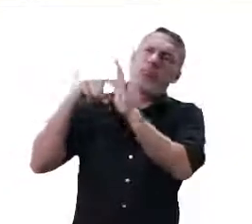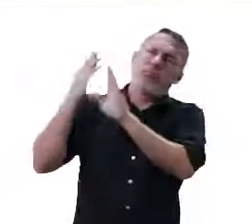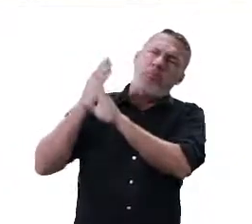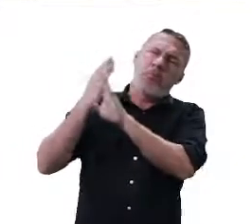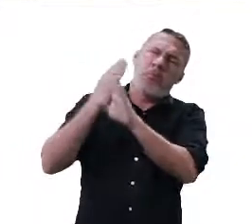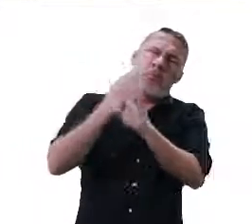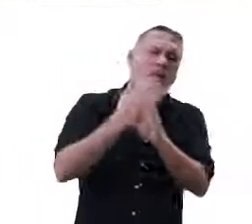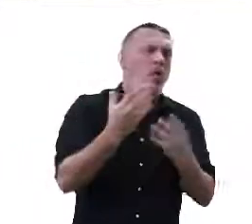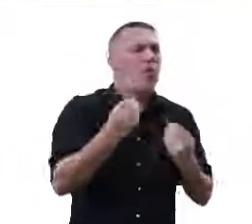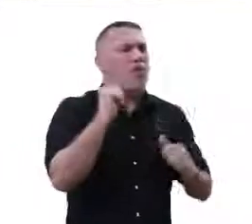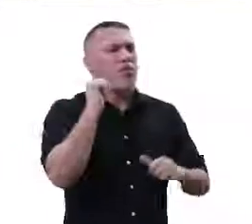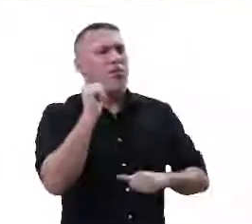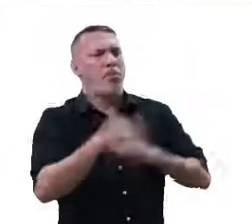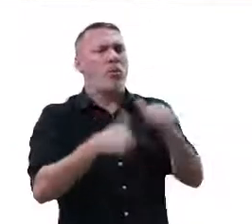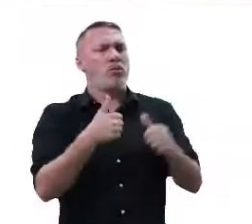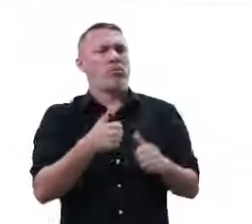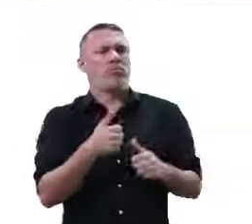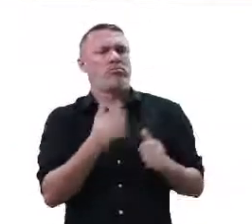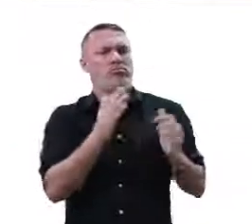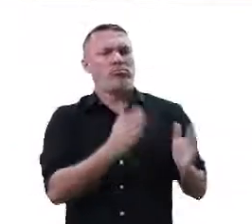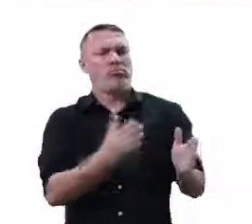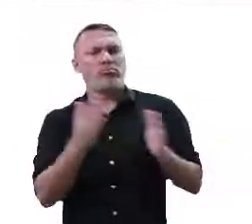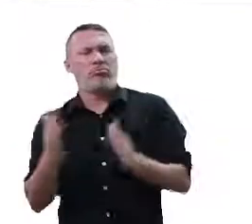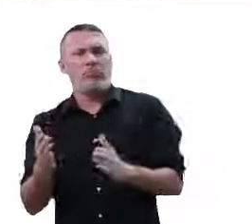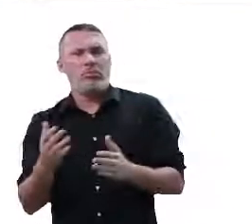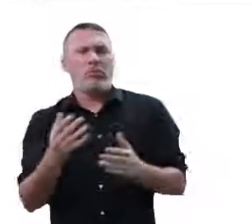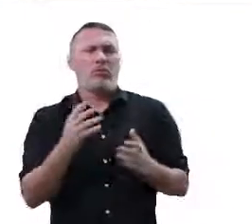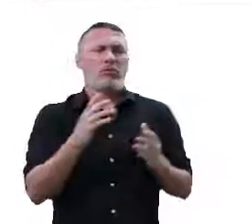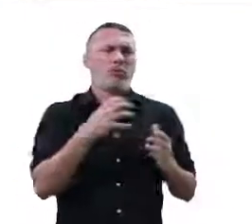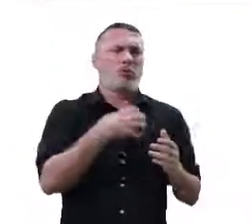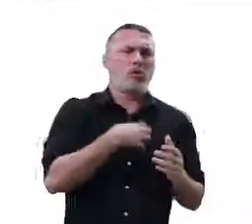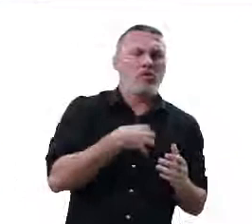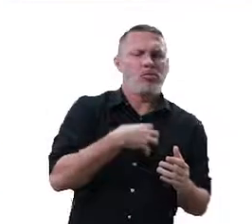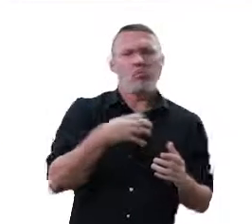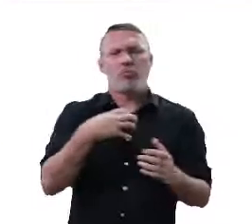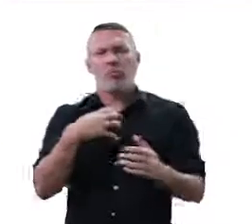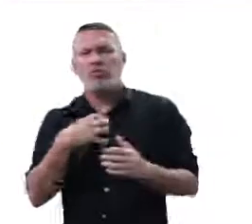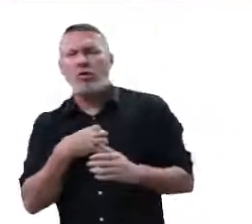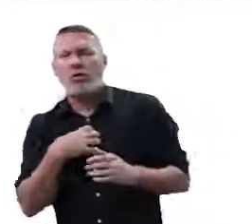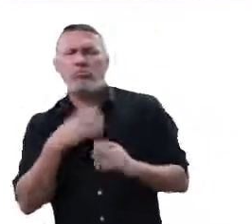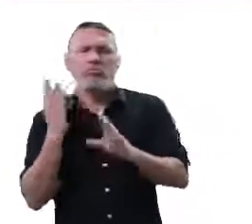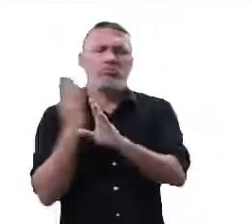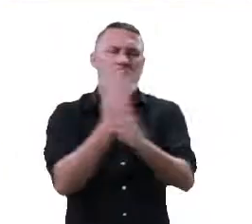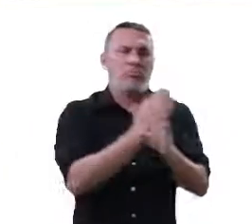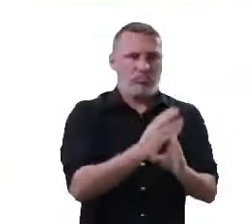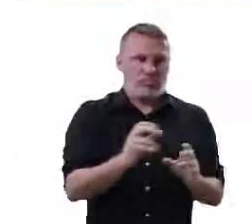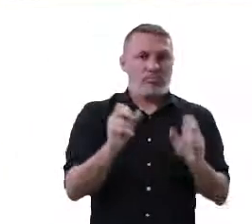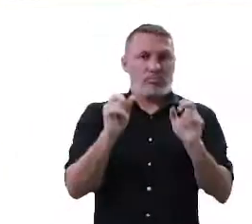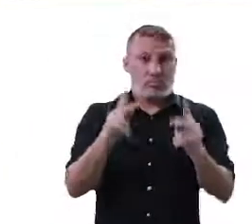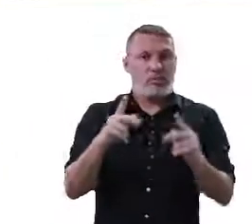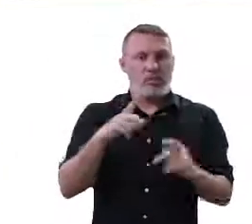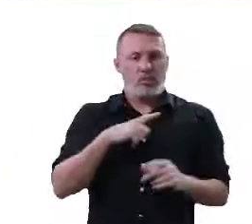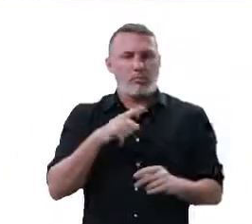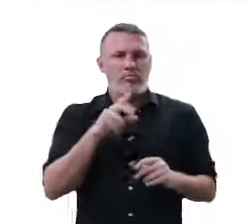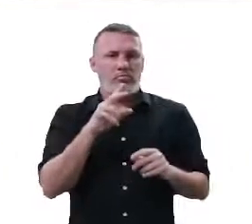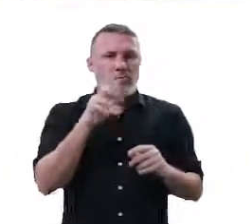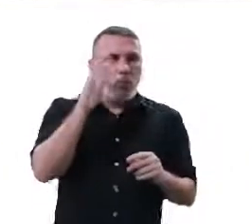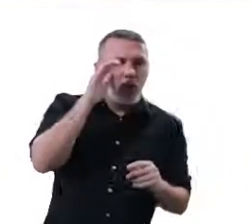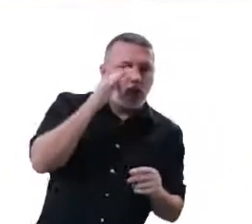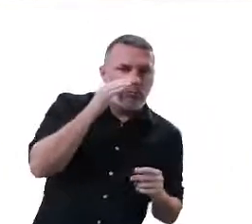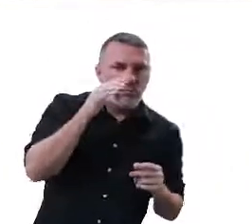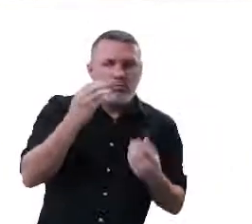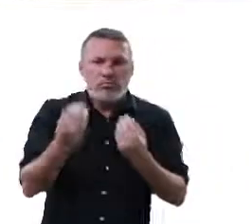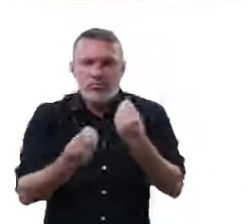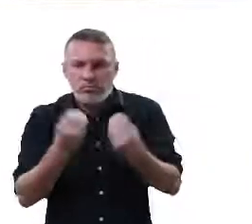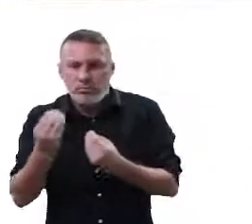as situações que levam à transformação, ou a passagem de um modo de produção para outro. Certo? E a partir